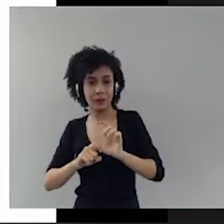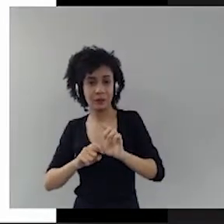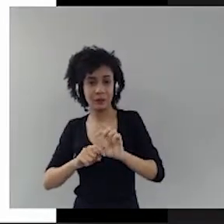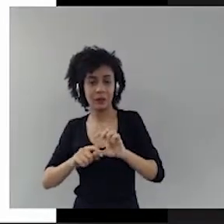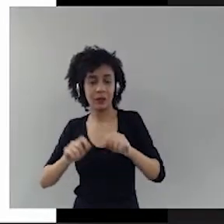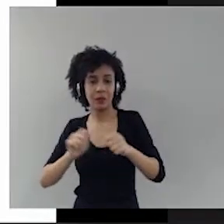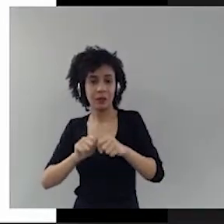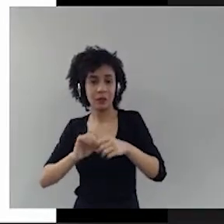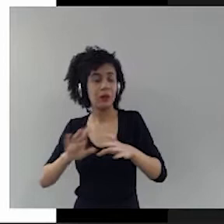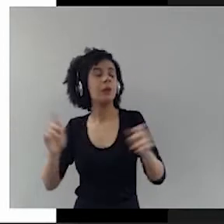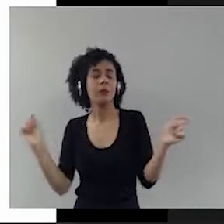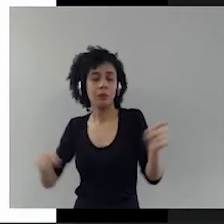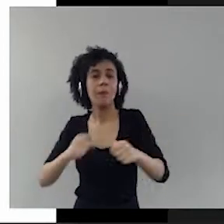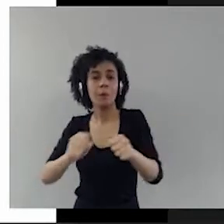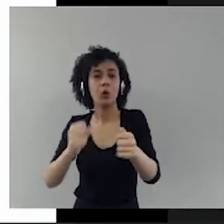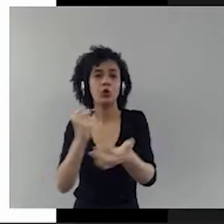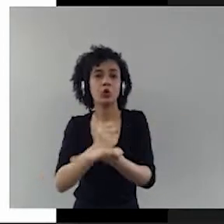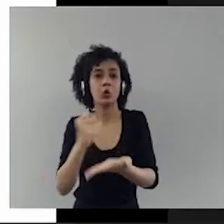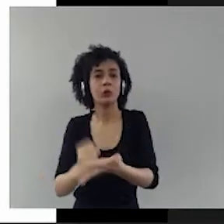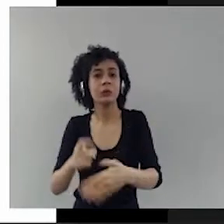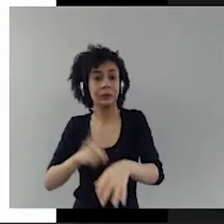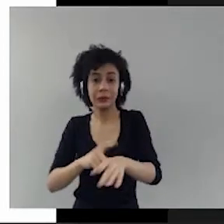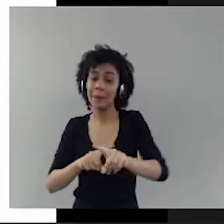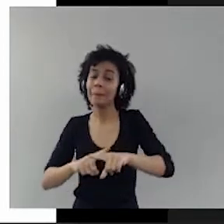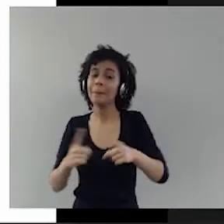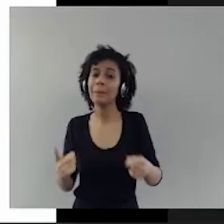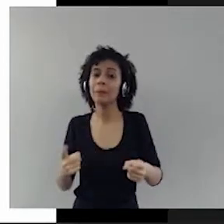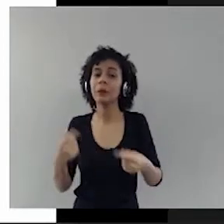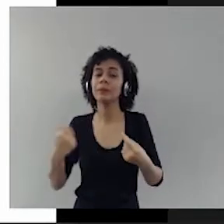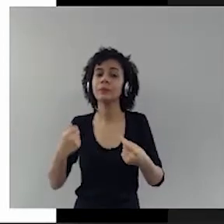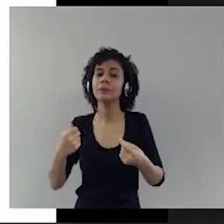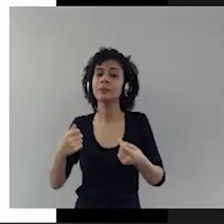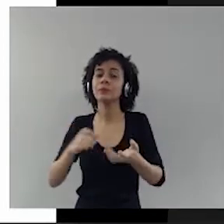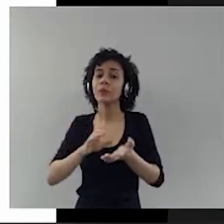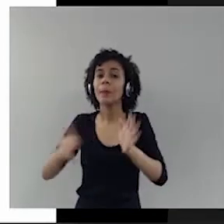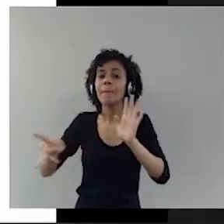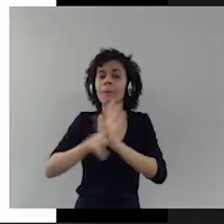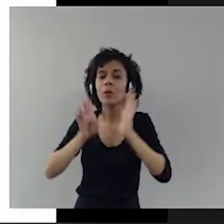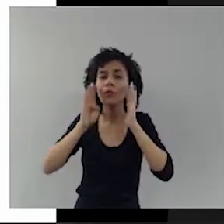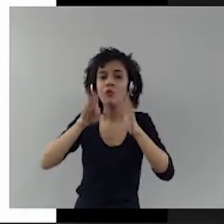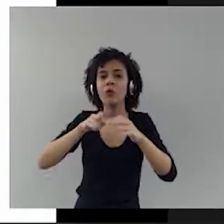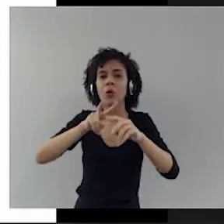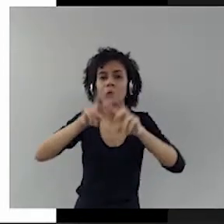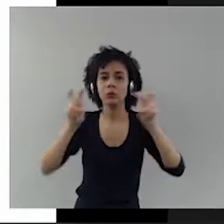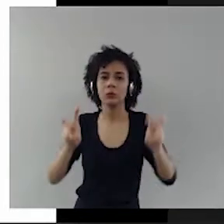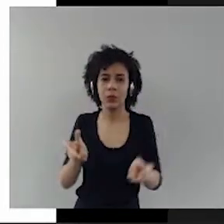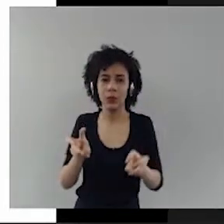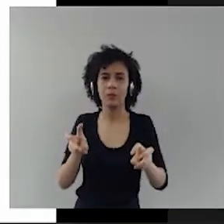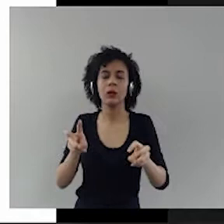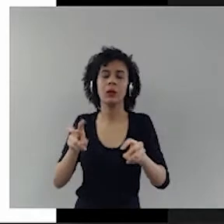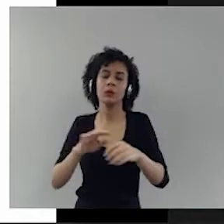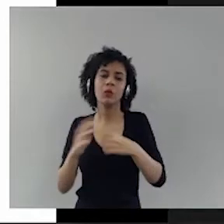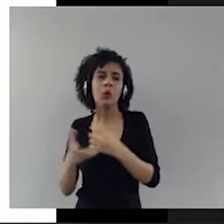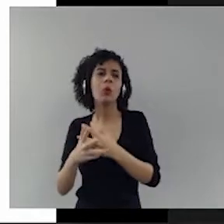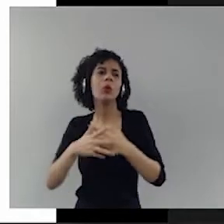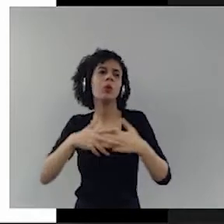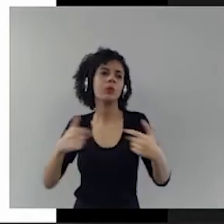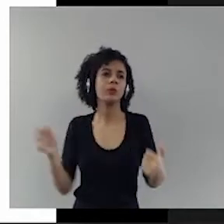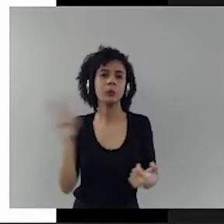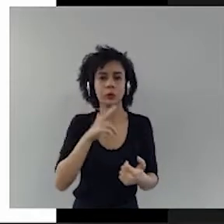pública podem ser contratadas nesse cenário desde que estejam as fornecedoras exclusivas do objeto con